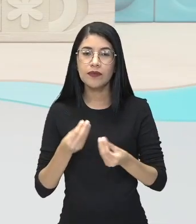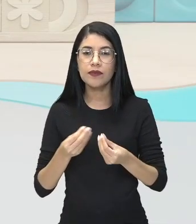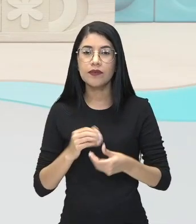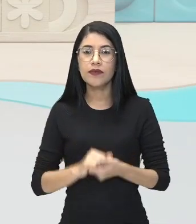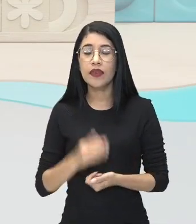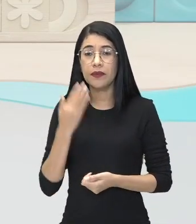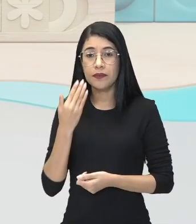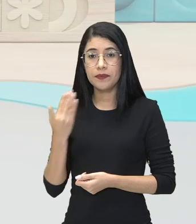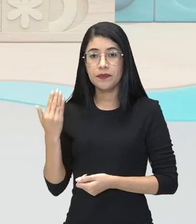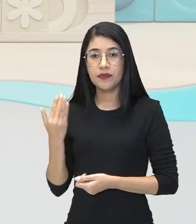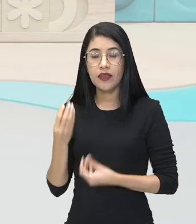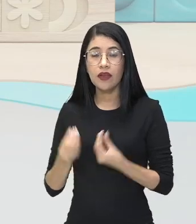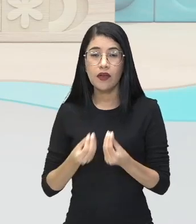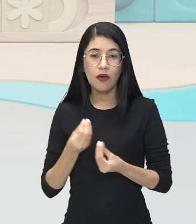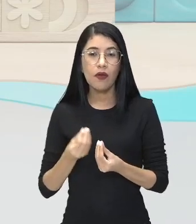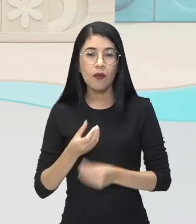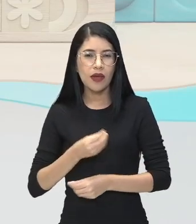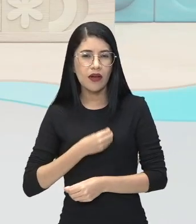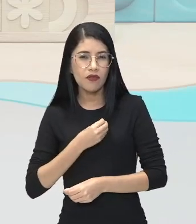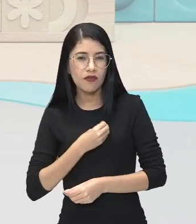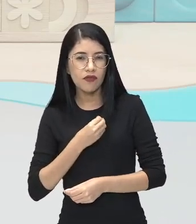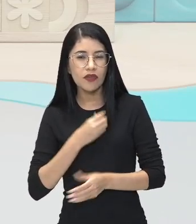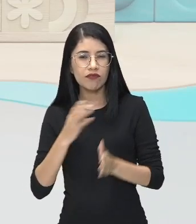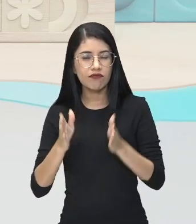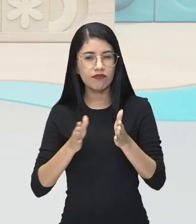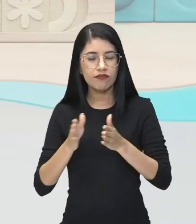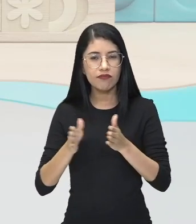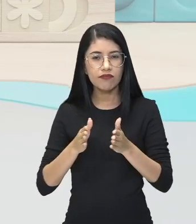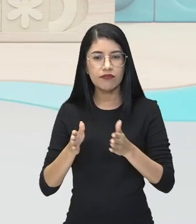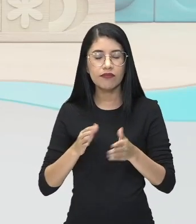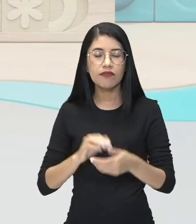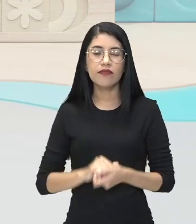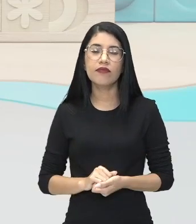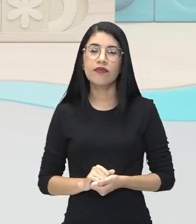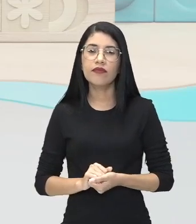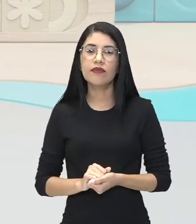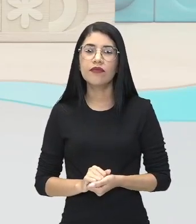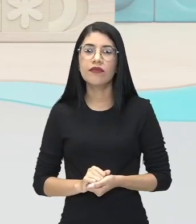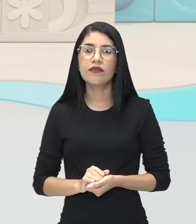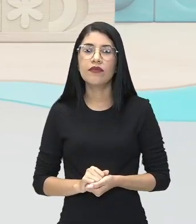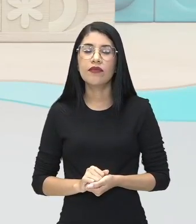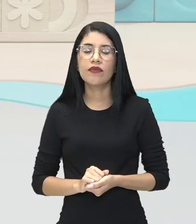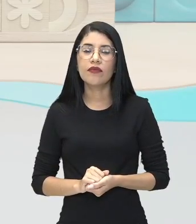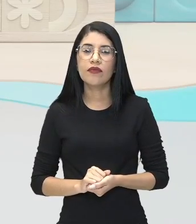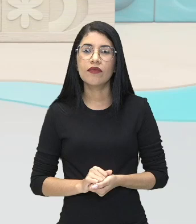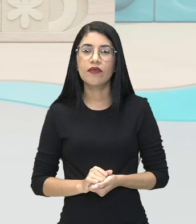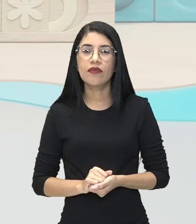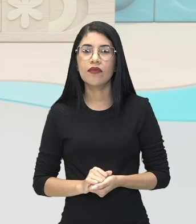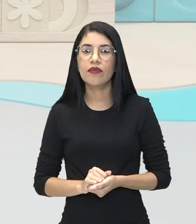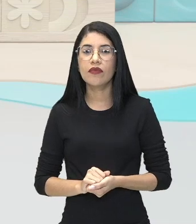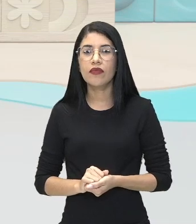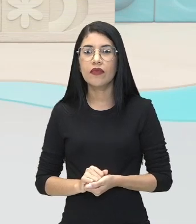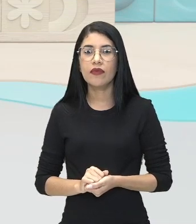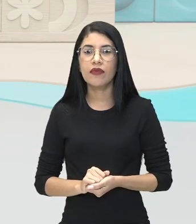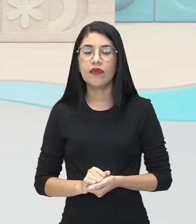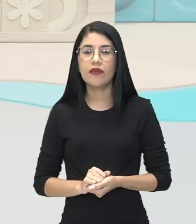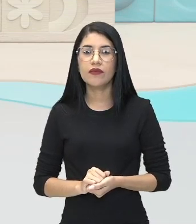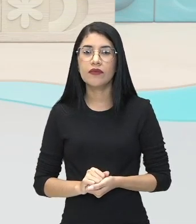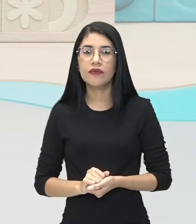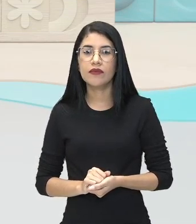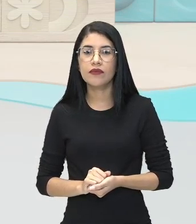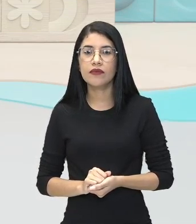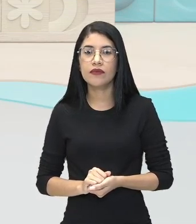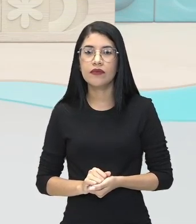vocês como eles viviam nesse período. Aqui nós temos, deixa eu ver se eu consigo mostrar para vocês,